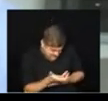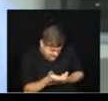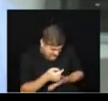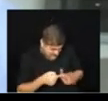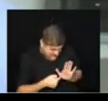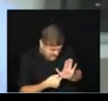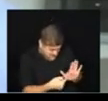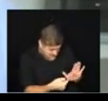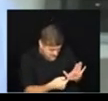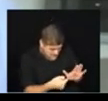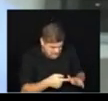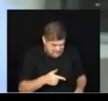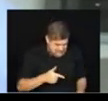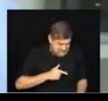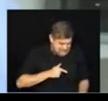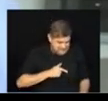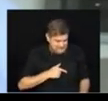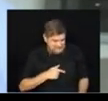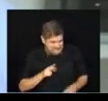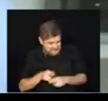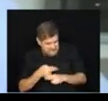um monte lá